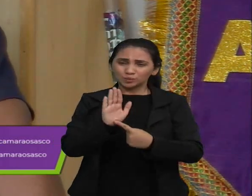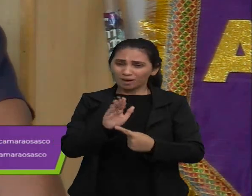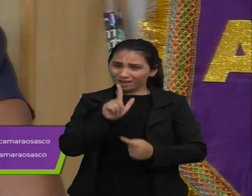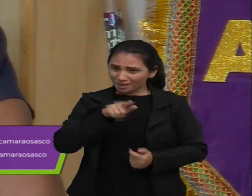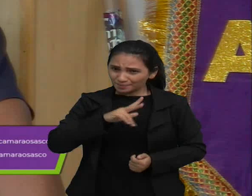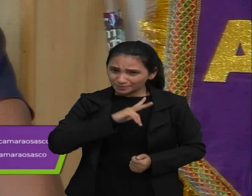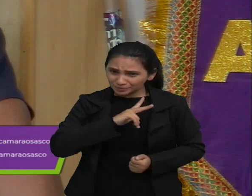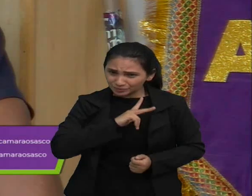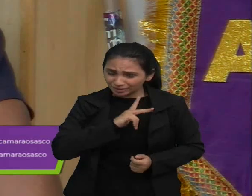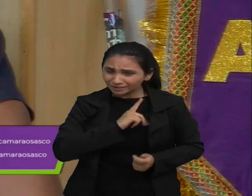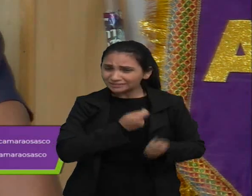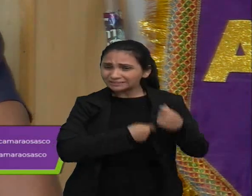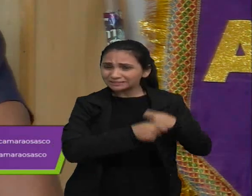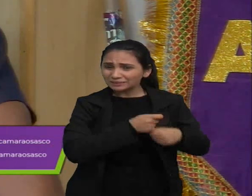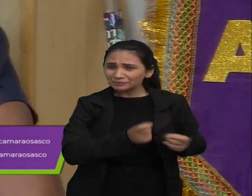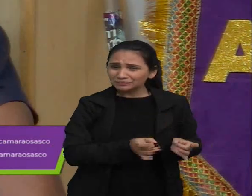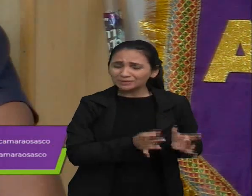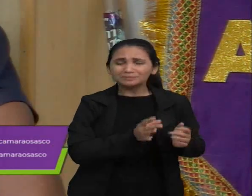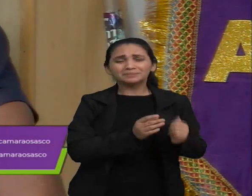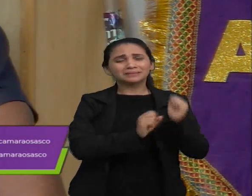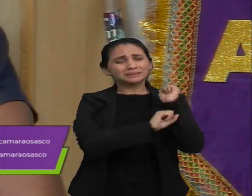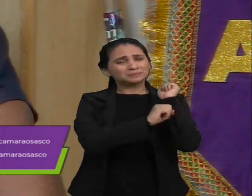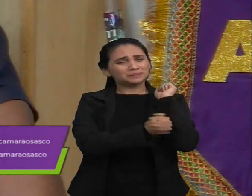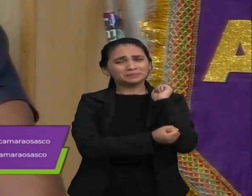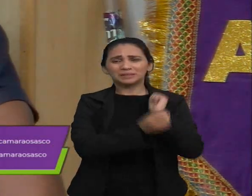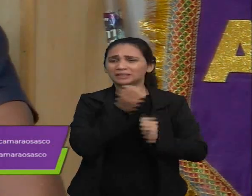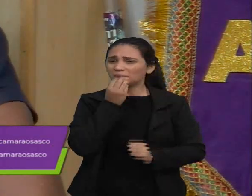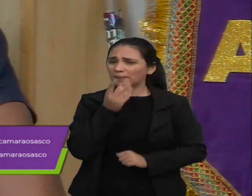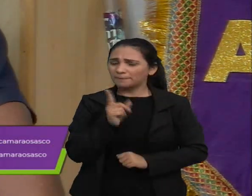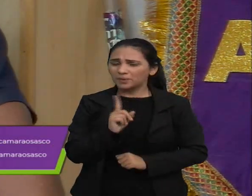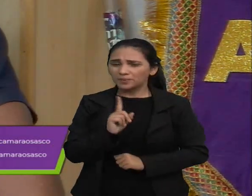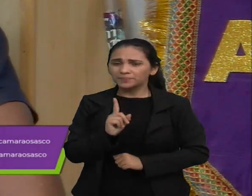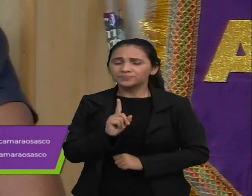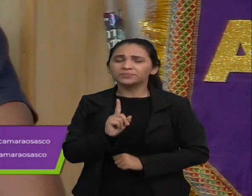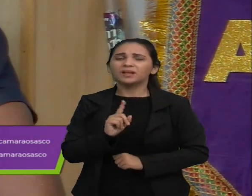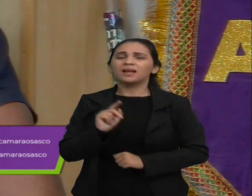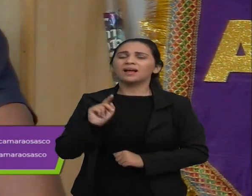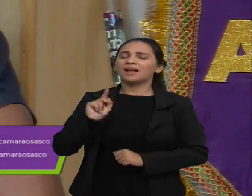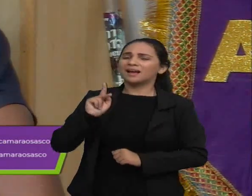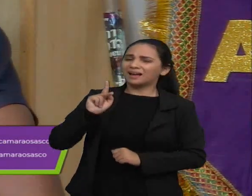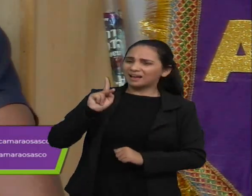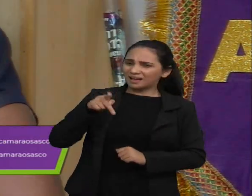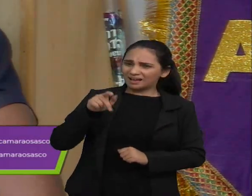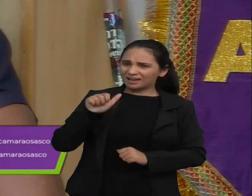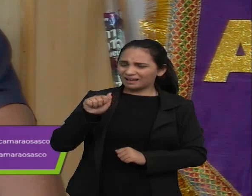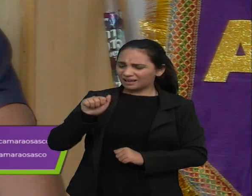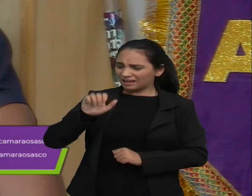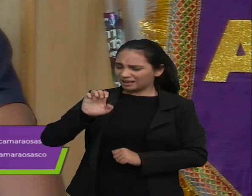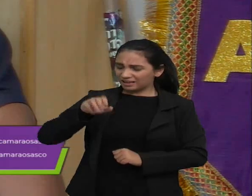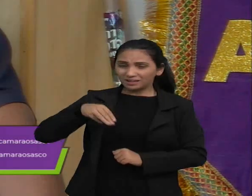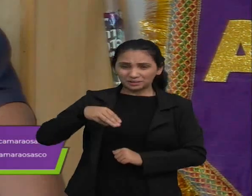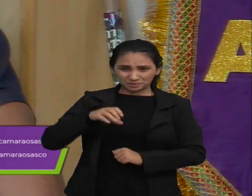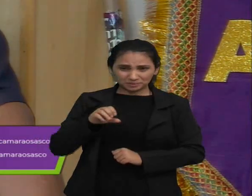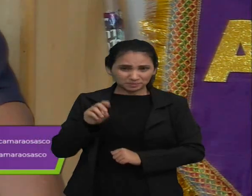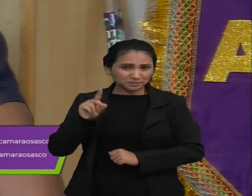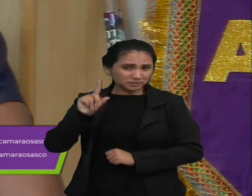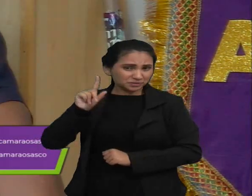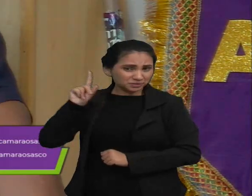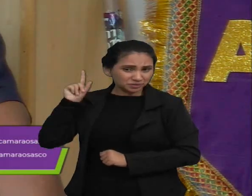compensa antes da Sabesp tínhamos aqui Caemo lembra muito bem e não tínhamos água